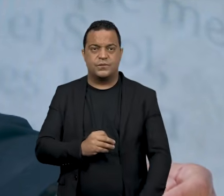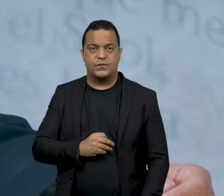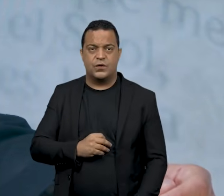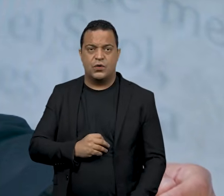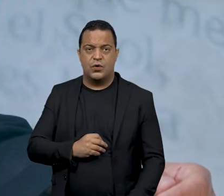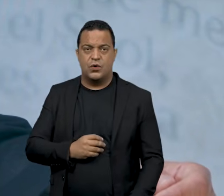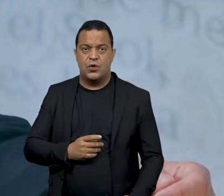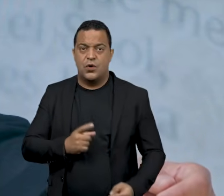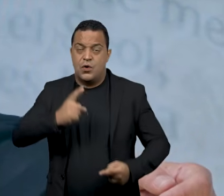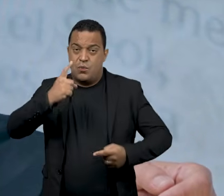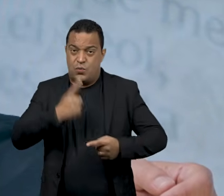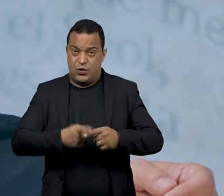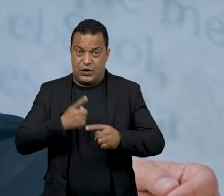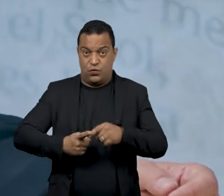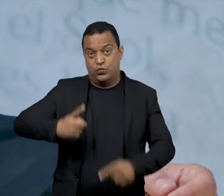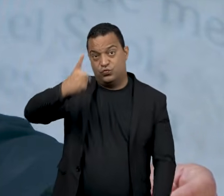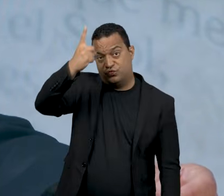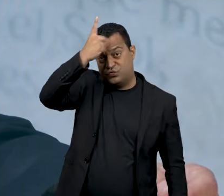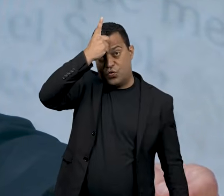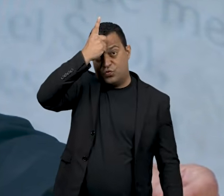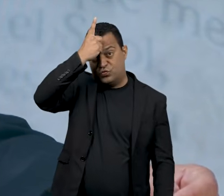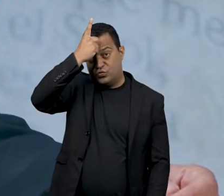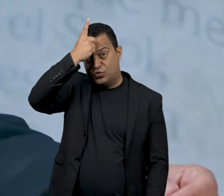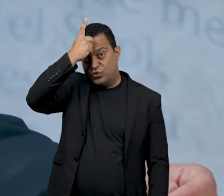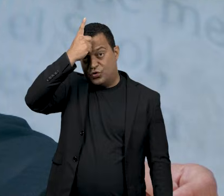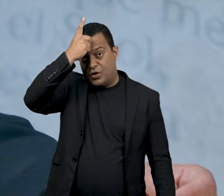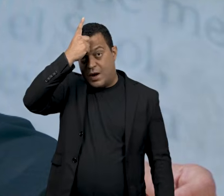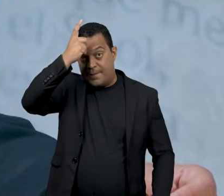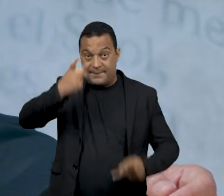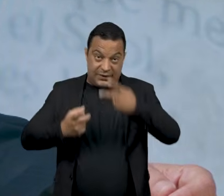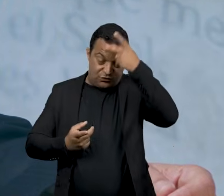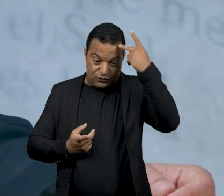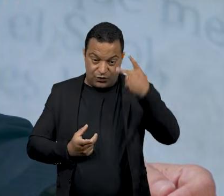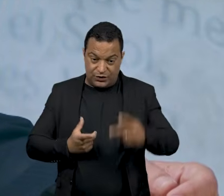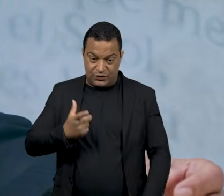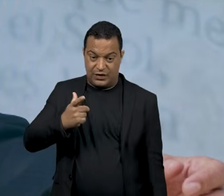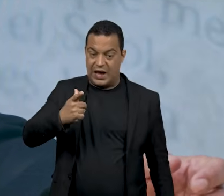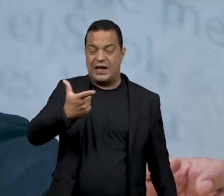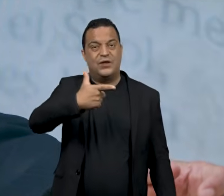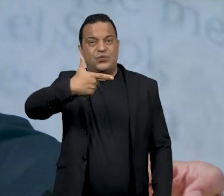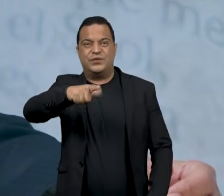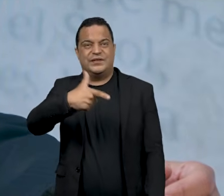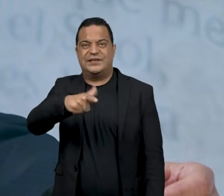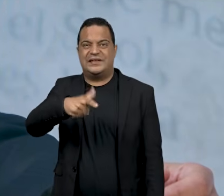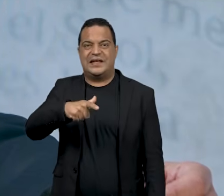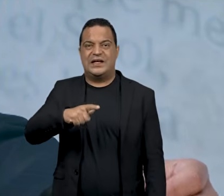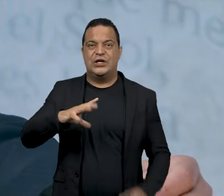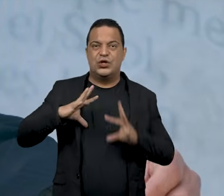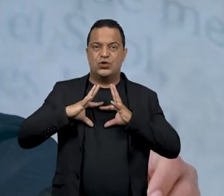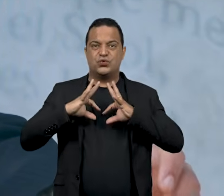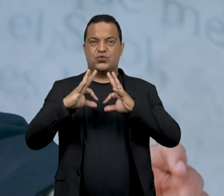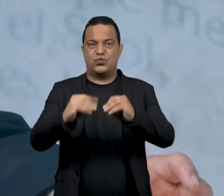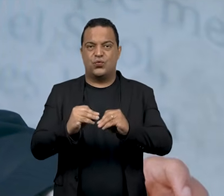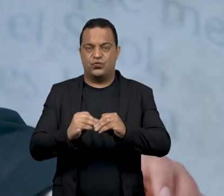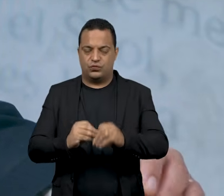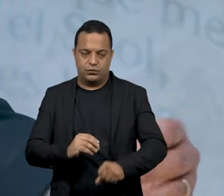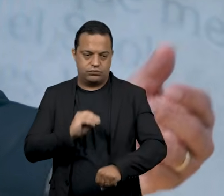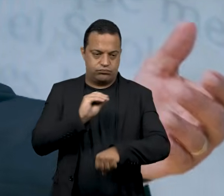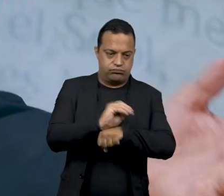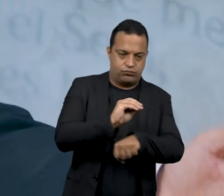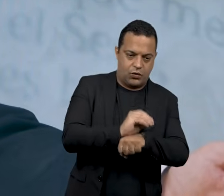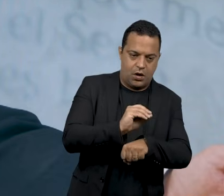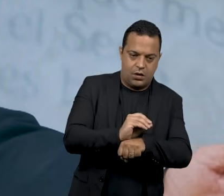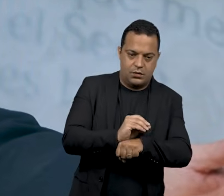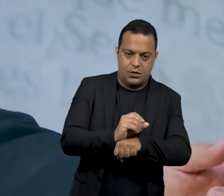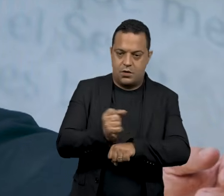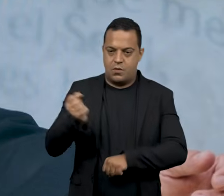para todos. Não são todos os dons que serão dados para todas as pessoas. Seja um dom de curar, seja um